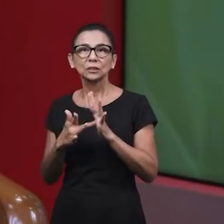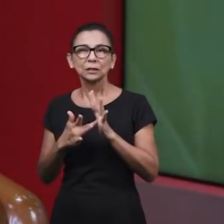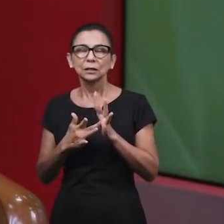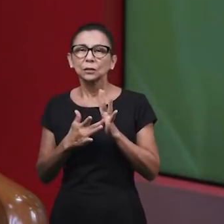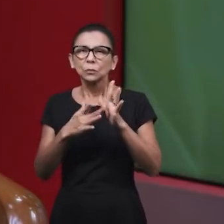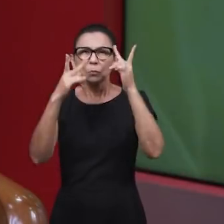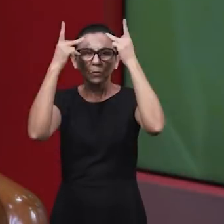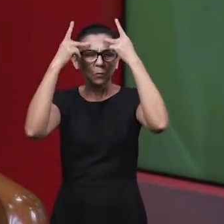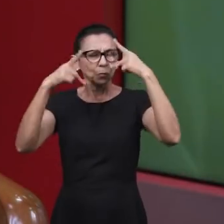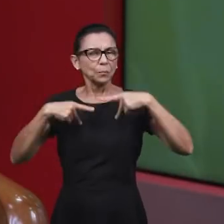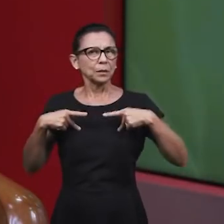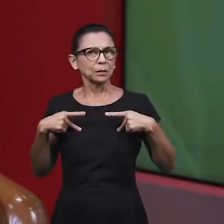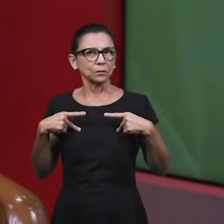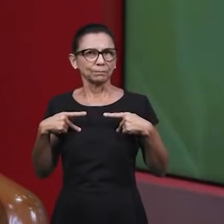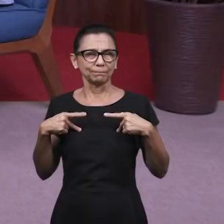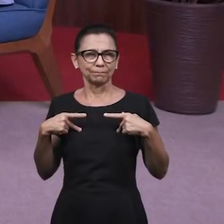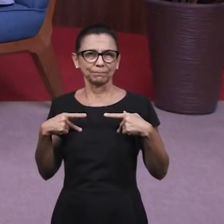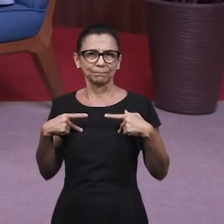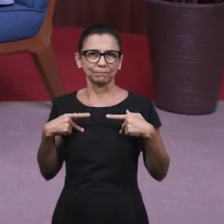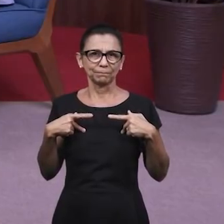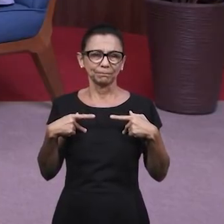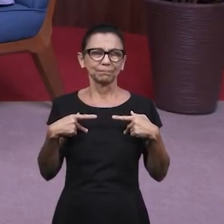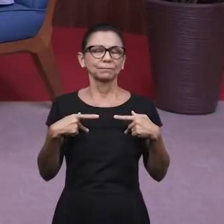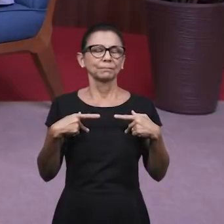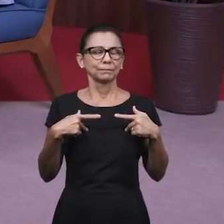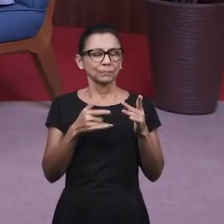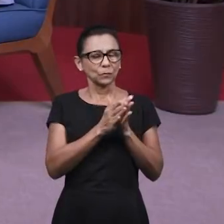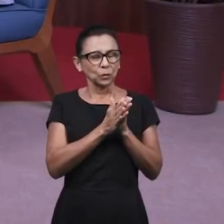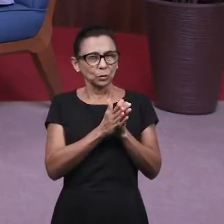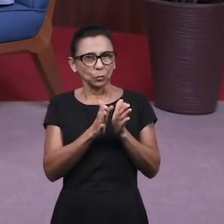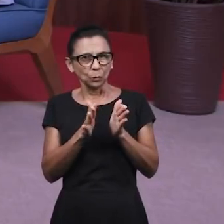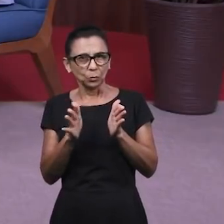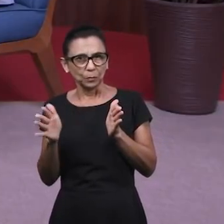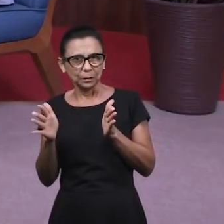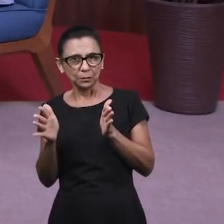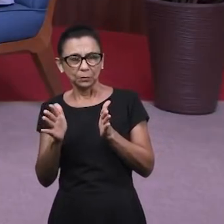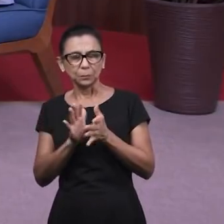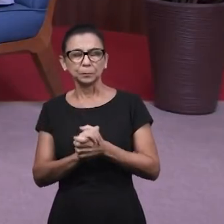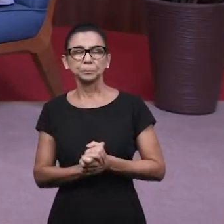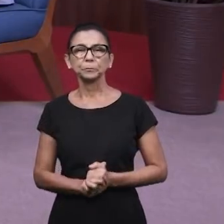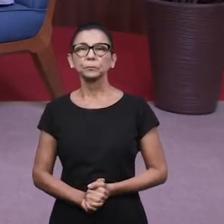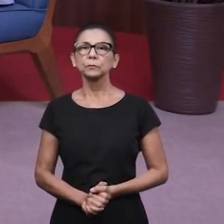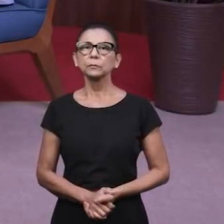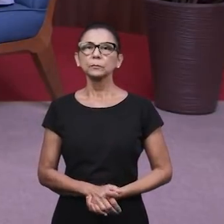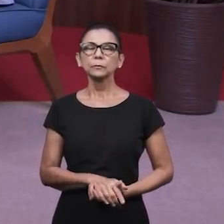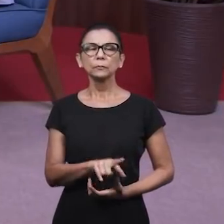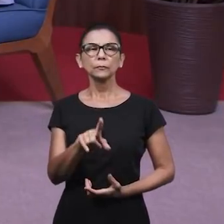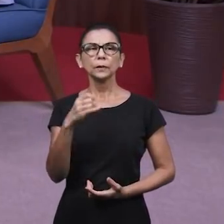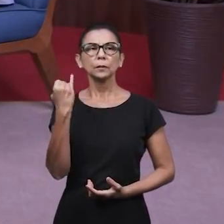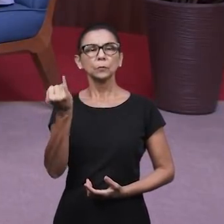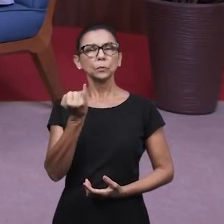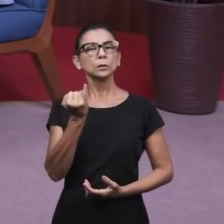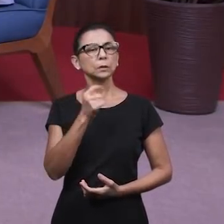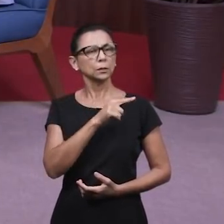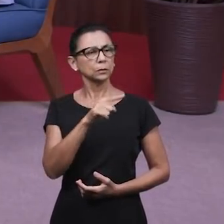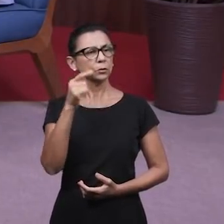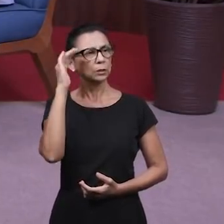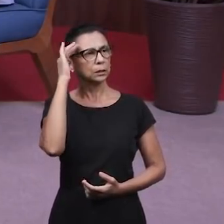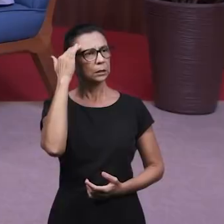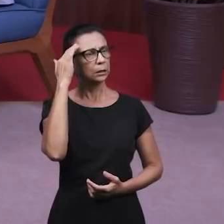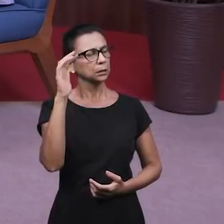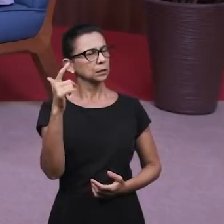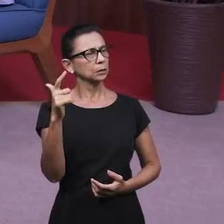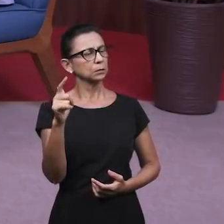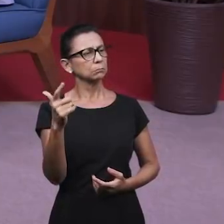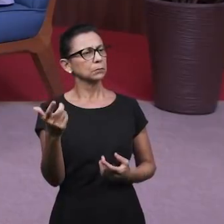essencialmente humano. É importante que as pessoas entendam isso, porque não houve